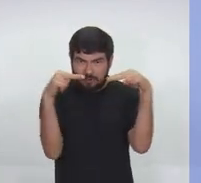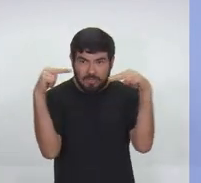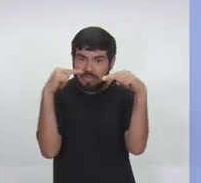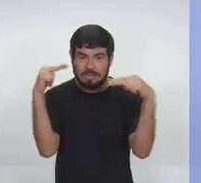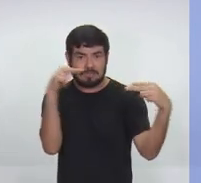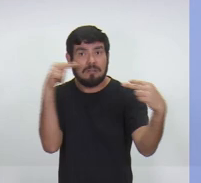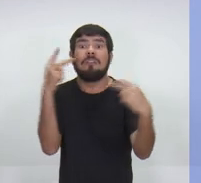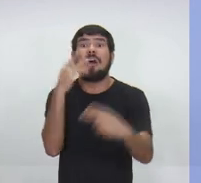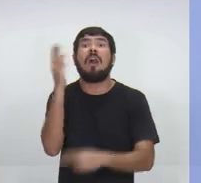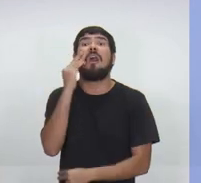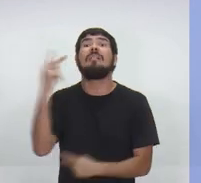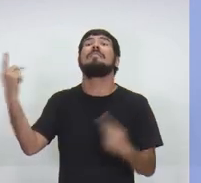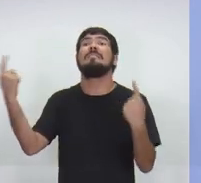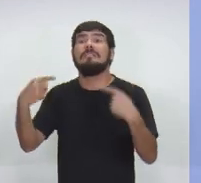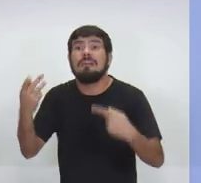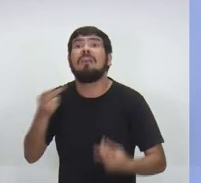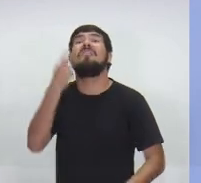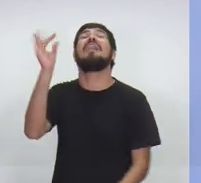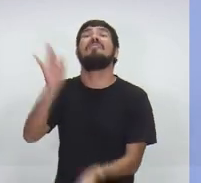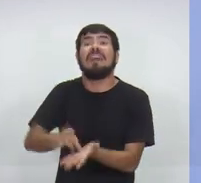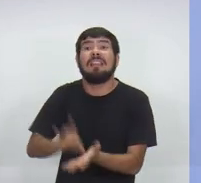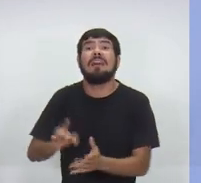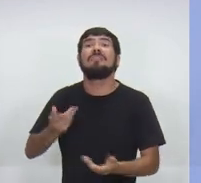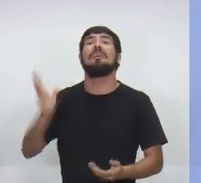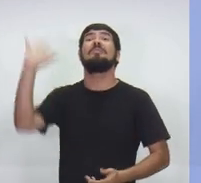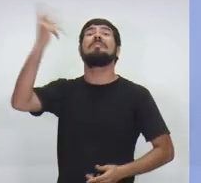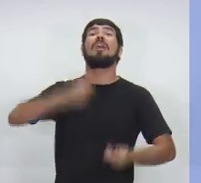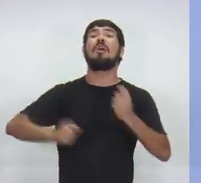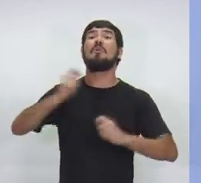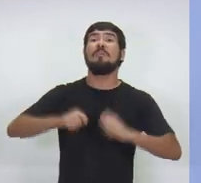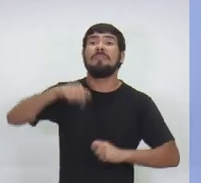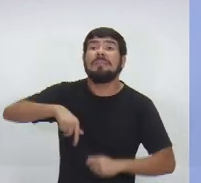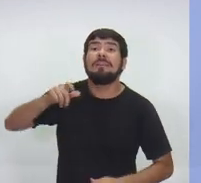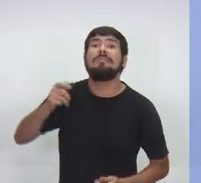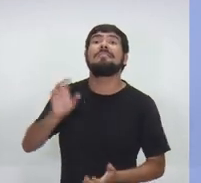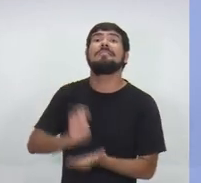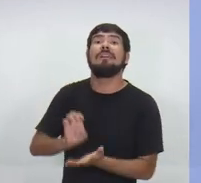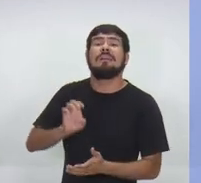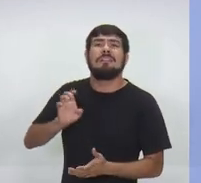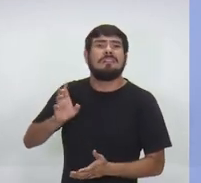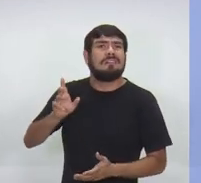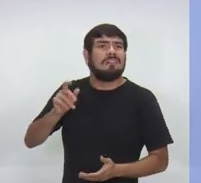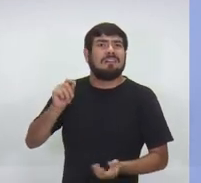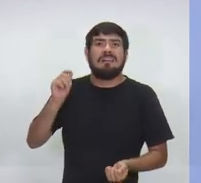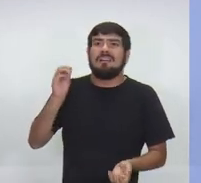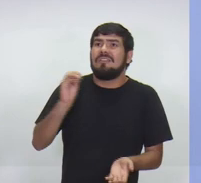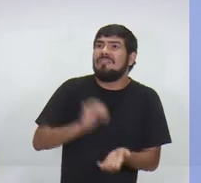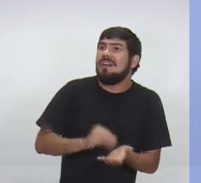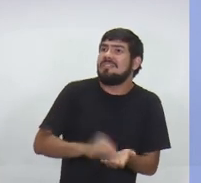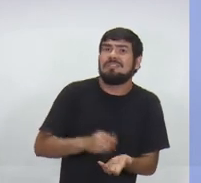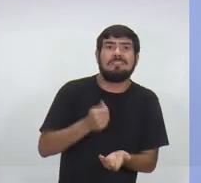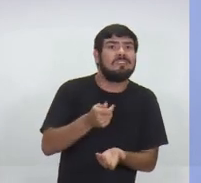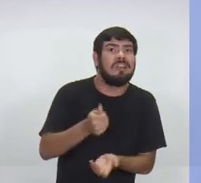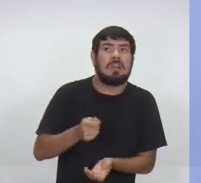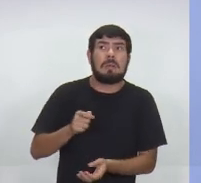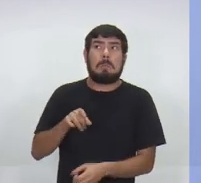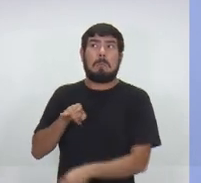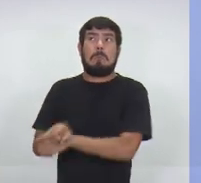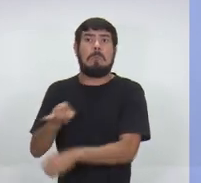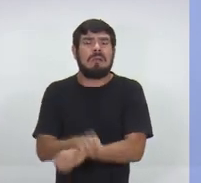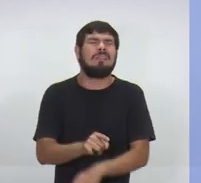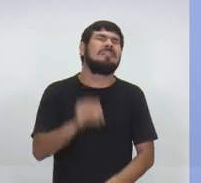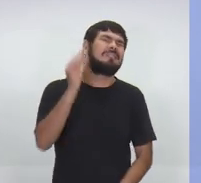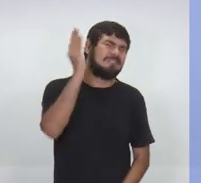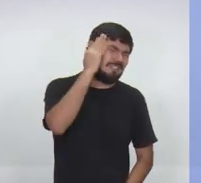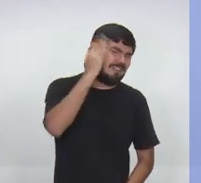como a economia do estado frustração de receita calote no final do ano e ter a certeza absoluta a partir do dia 1º de